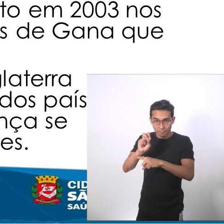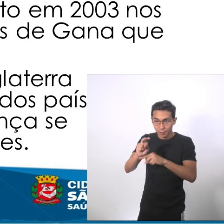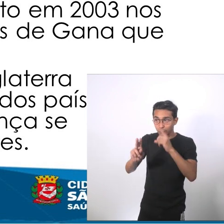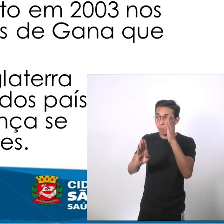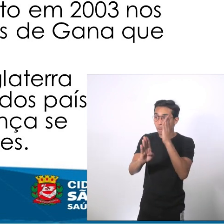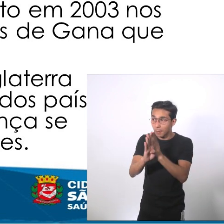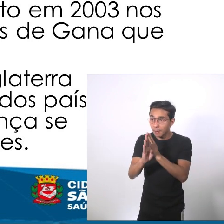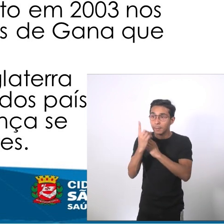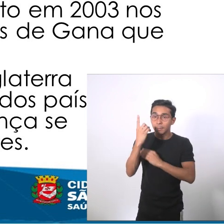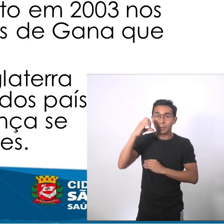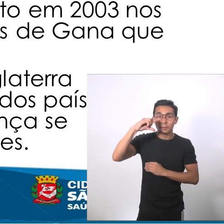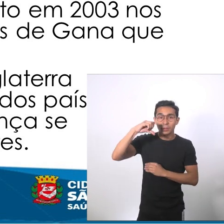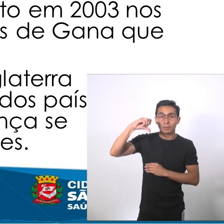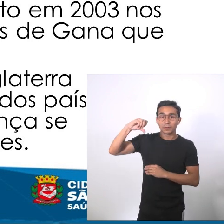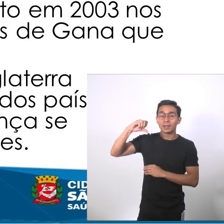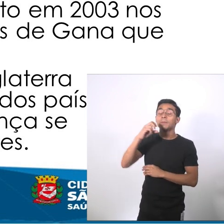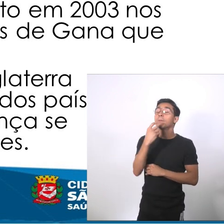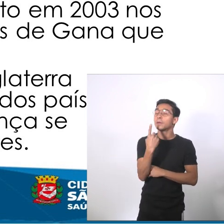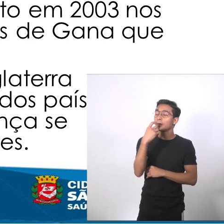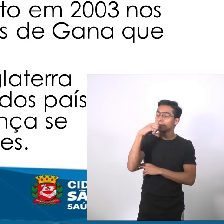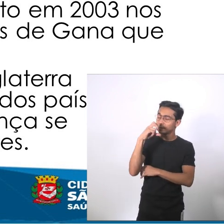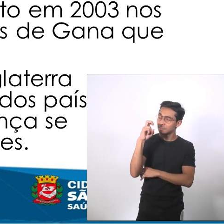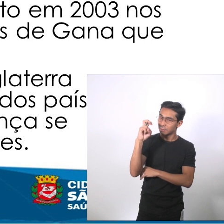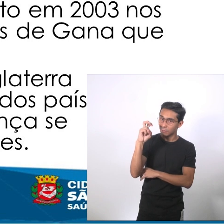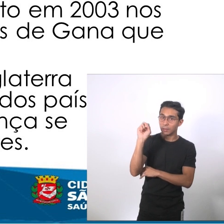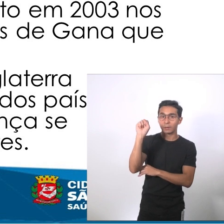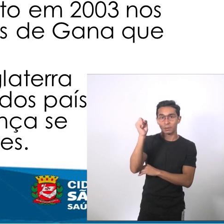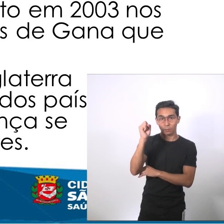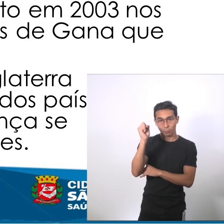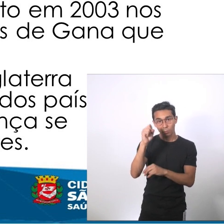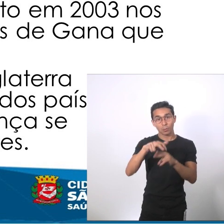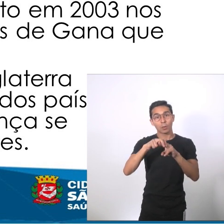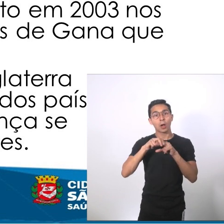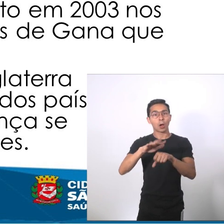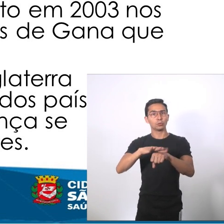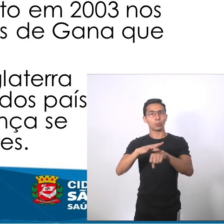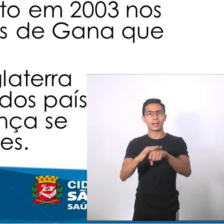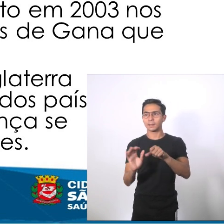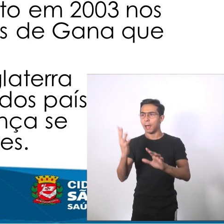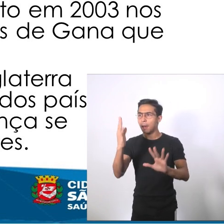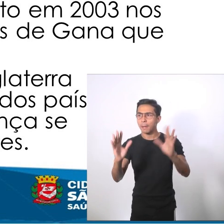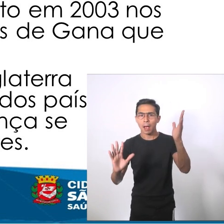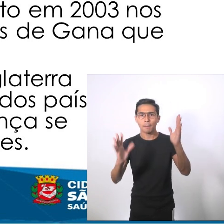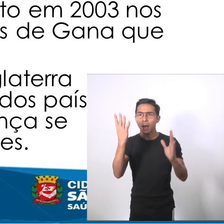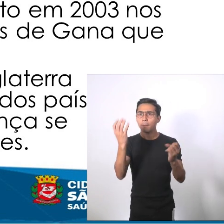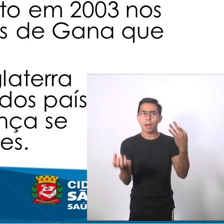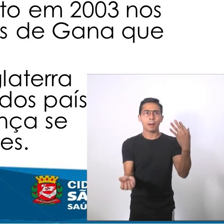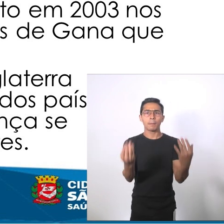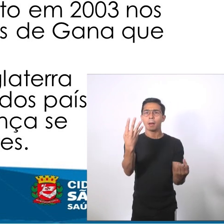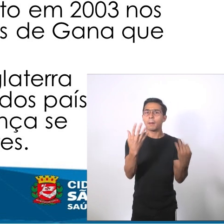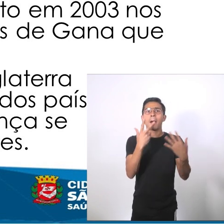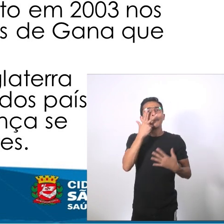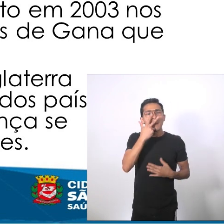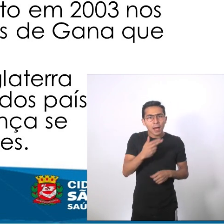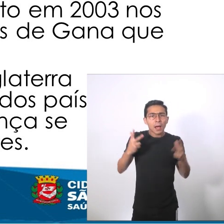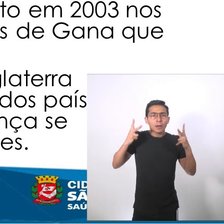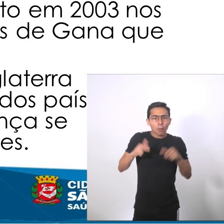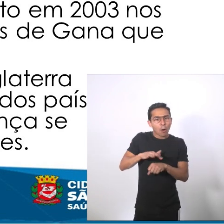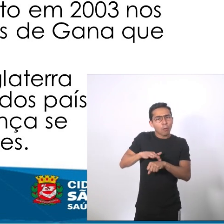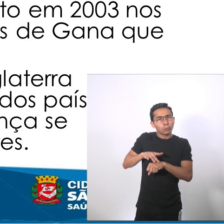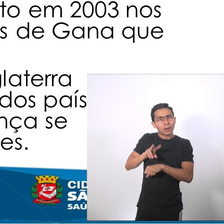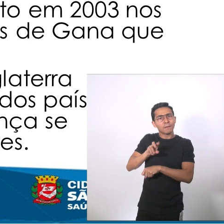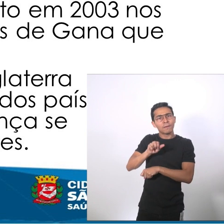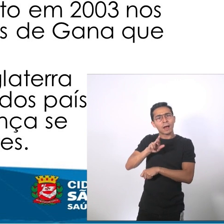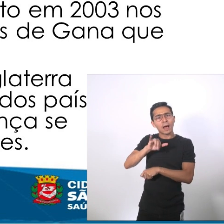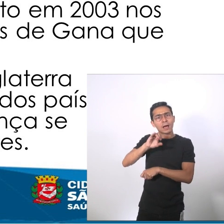1958, quando 2 surtos de uma doença com sinais clínicos semelhantes aos da varíola humana ocorreram em macacos